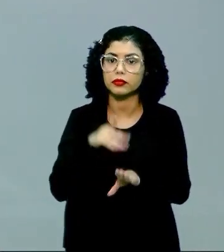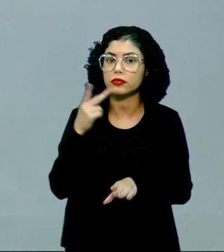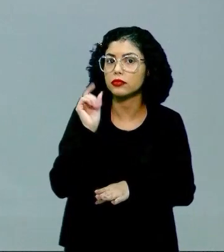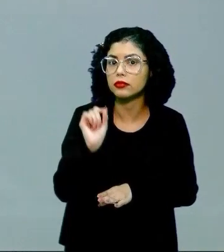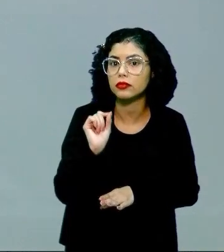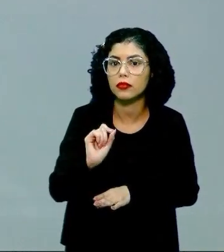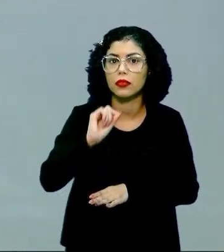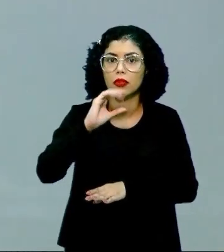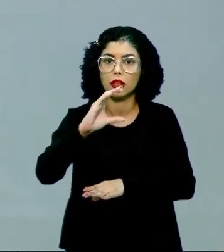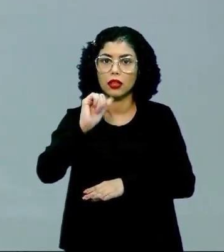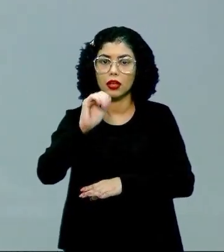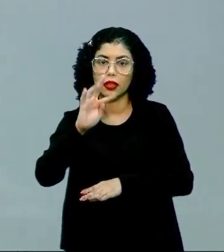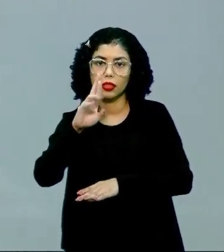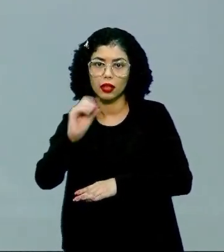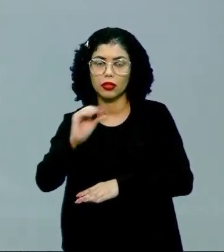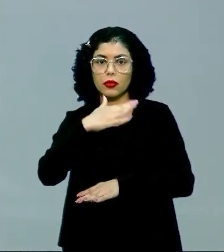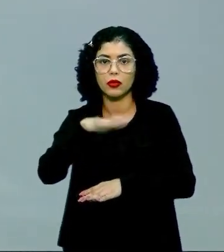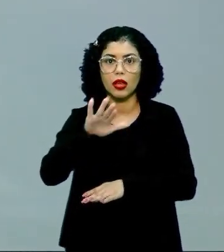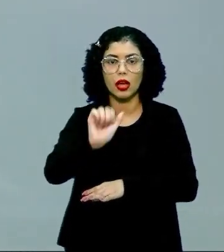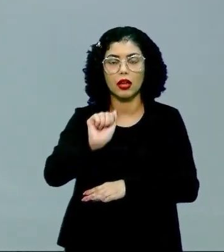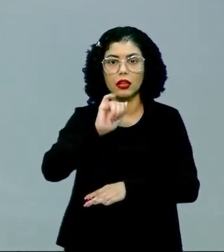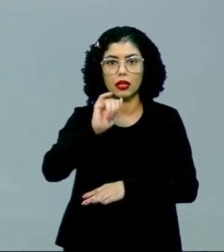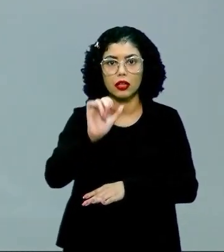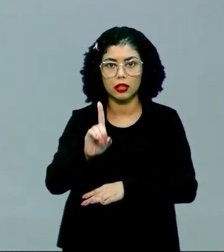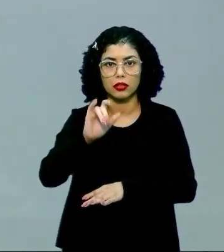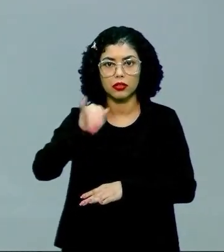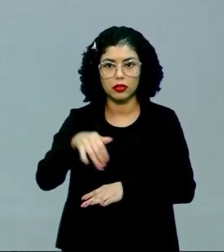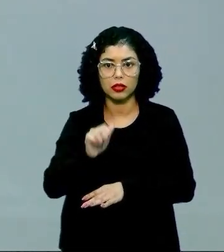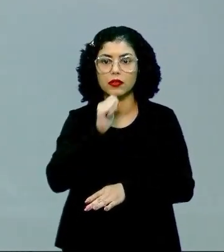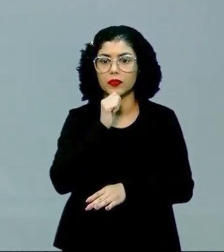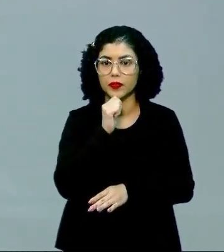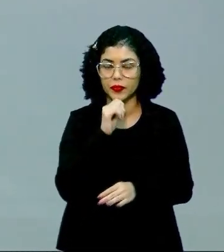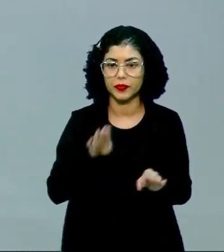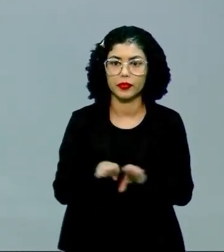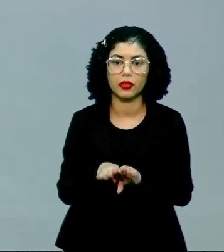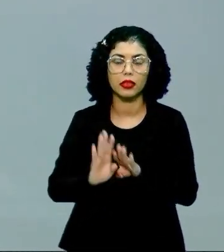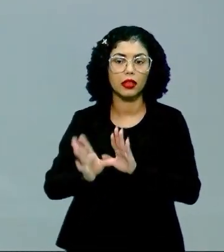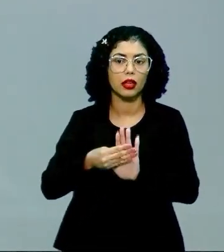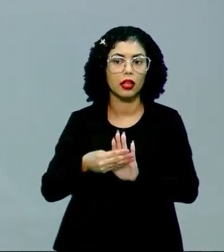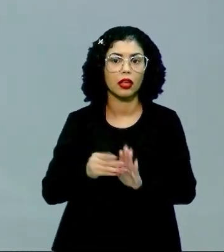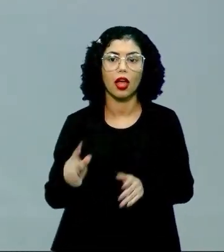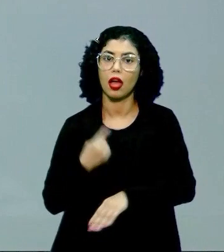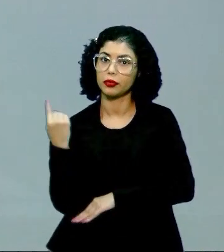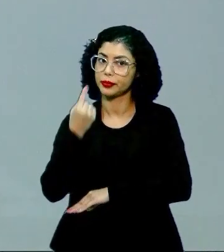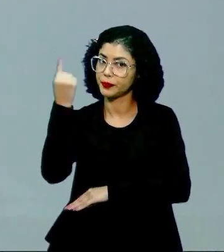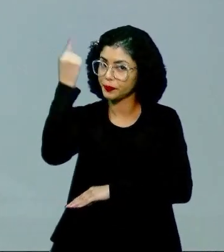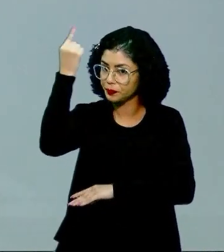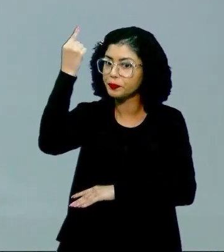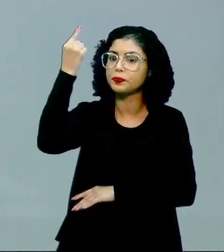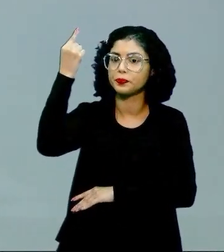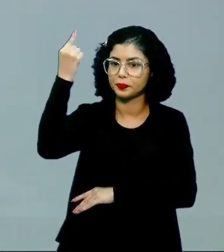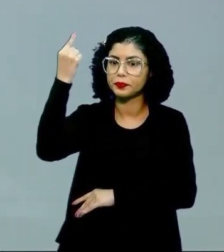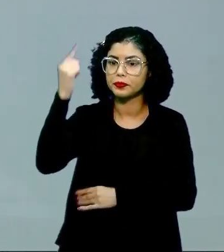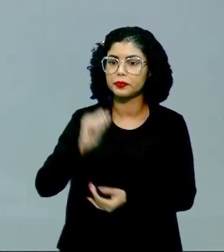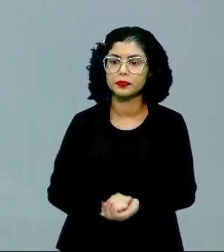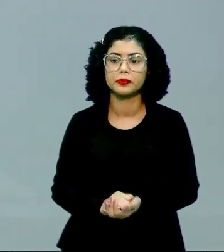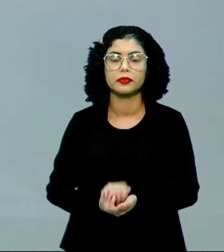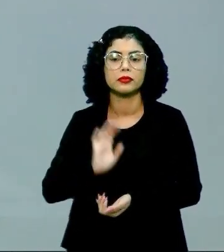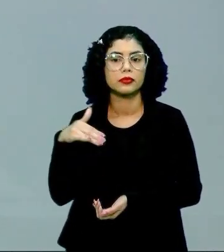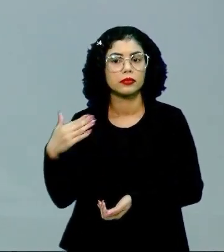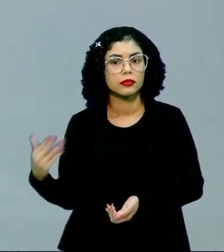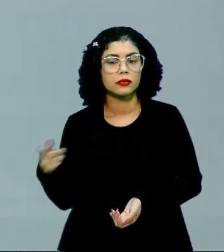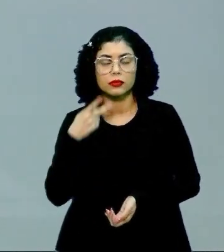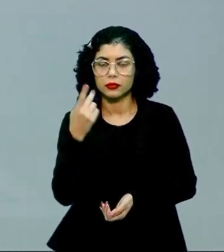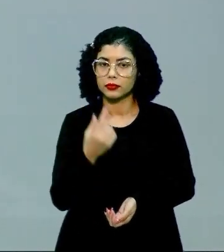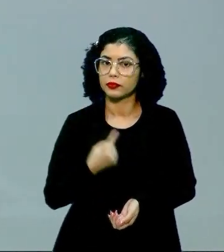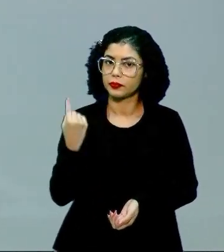referindo ao cateto adjacente lembrando que quando eu me refiro ao cateto oposto vou estar me referendo à altura que esse dadoo vai alcançar então quando eu falo